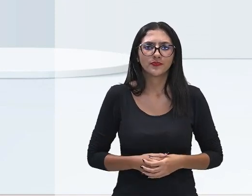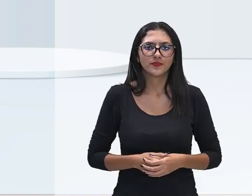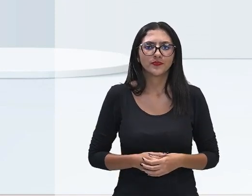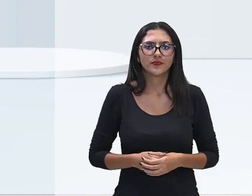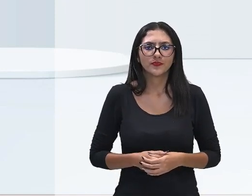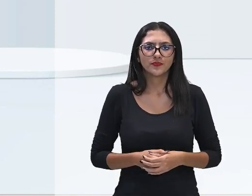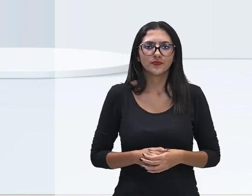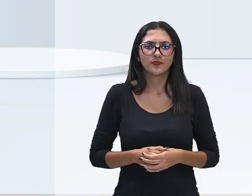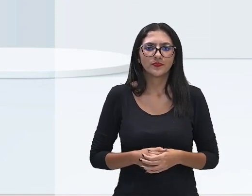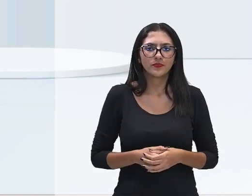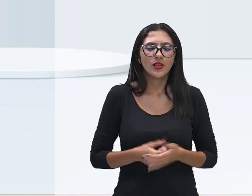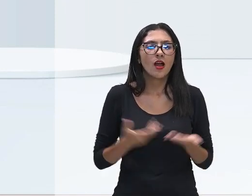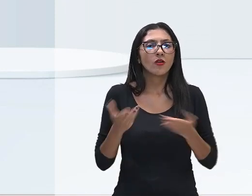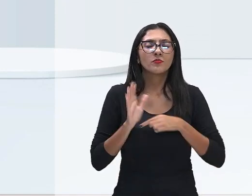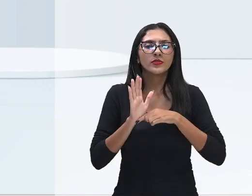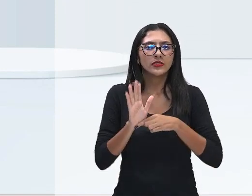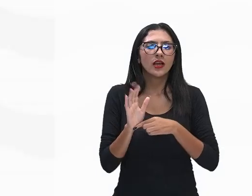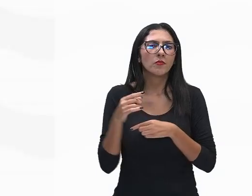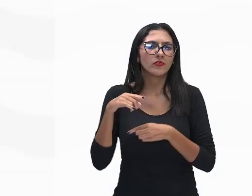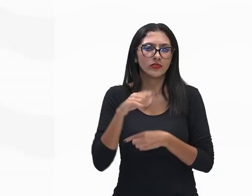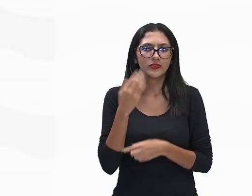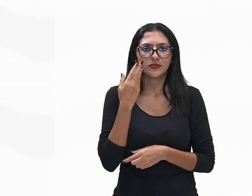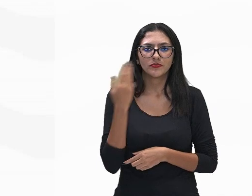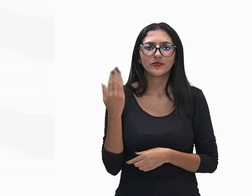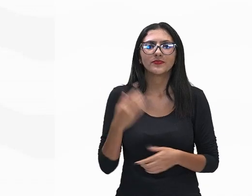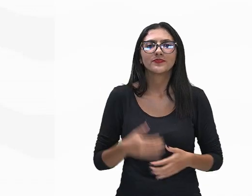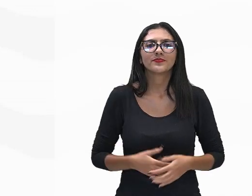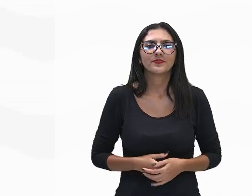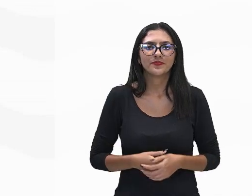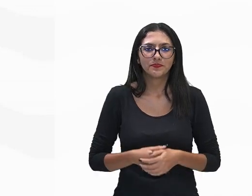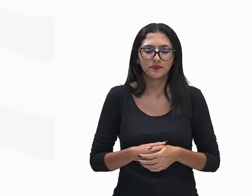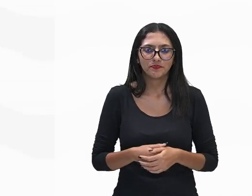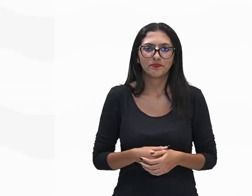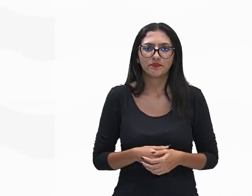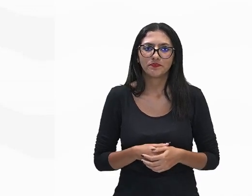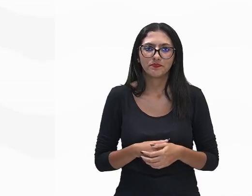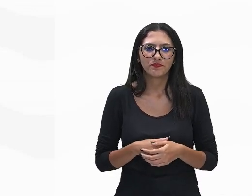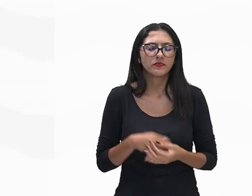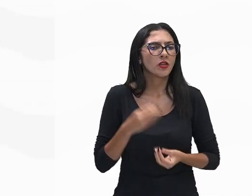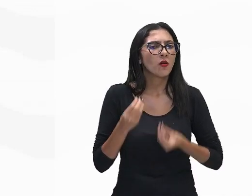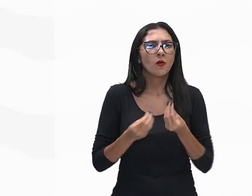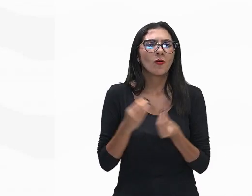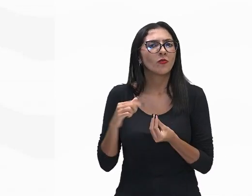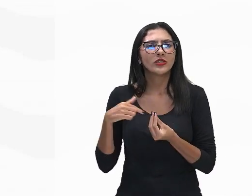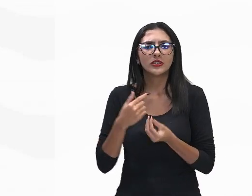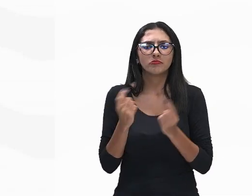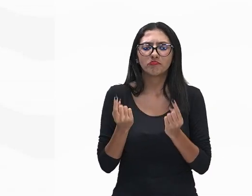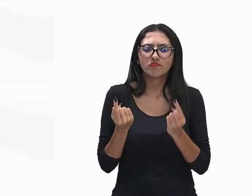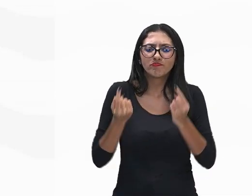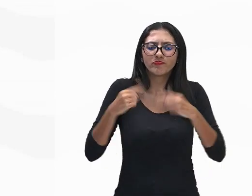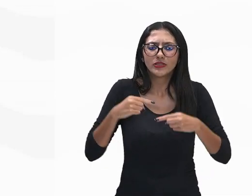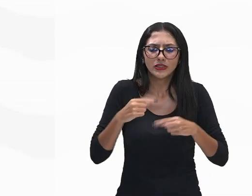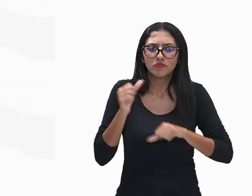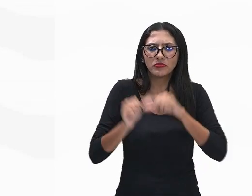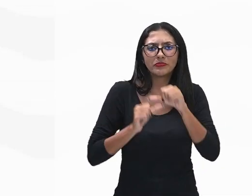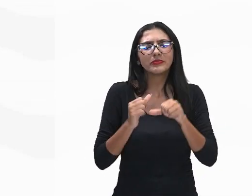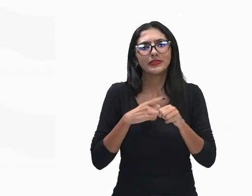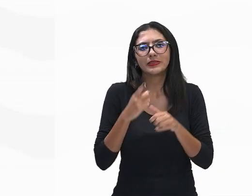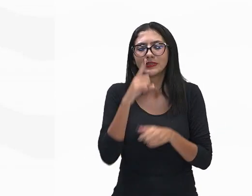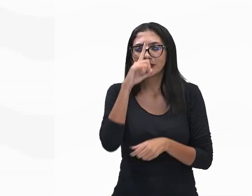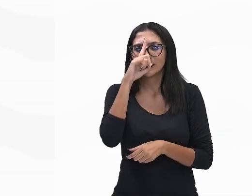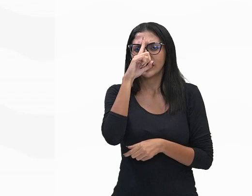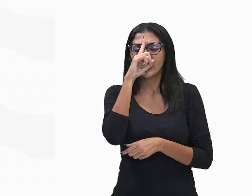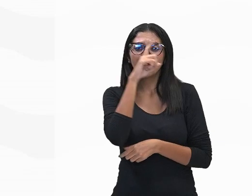vida? Aí o professor trouxe uma cartela para vocês, olha só. Lidar com as transformações da vida pode ser desafiador.